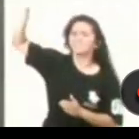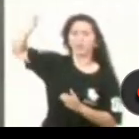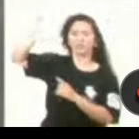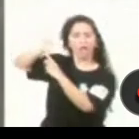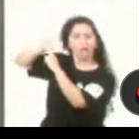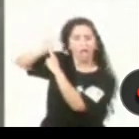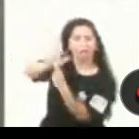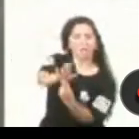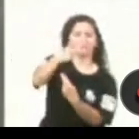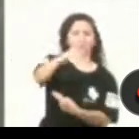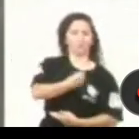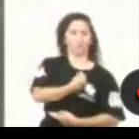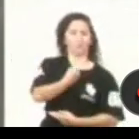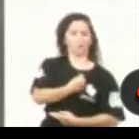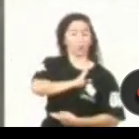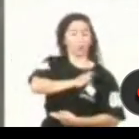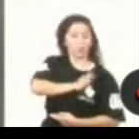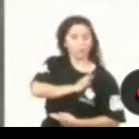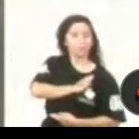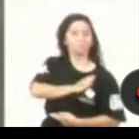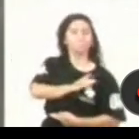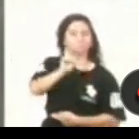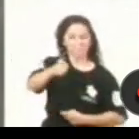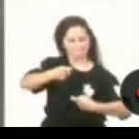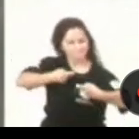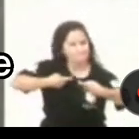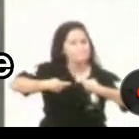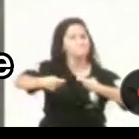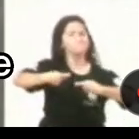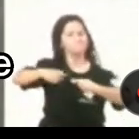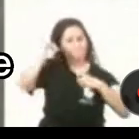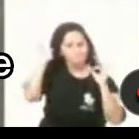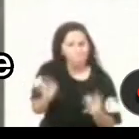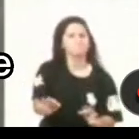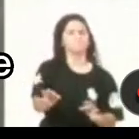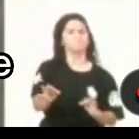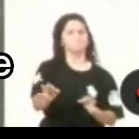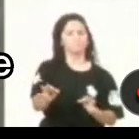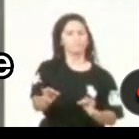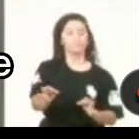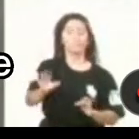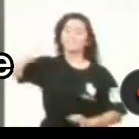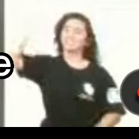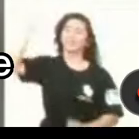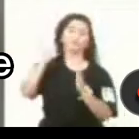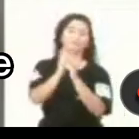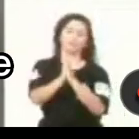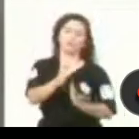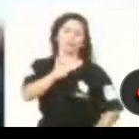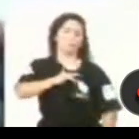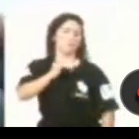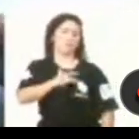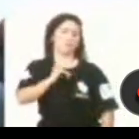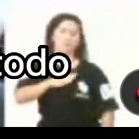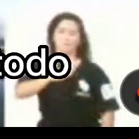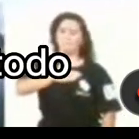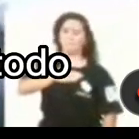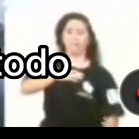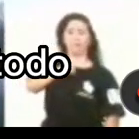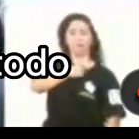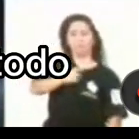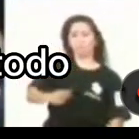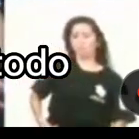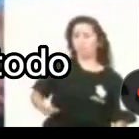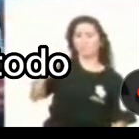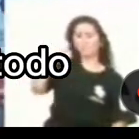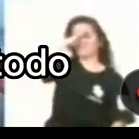coração. É guerra. Que Deus tenha piedade do meu presidente. Que Deus